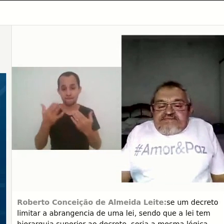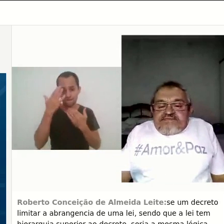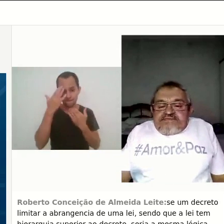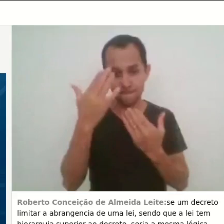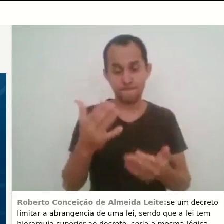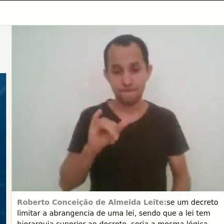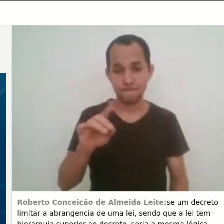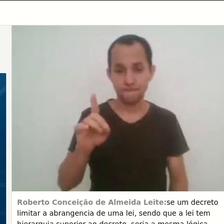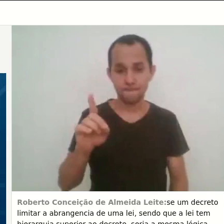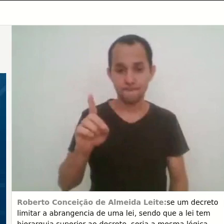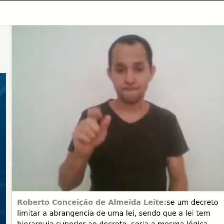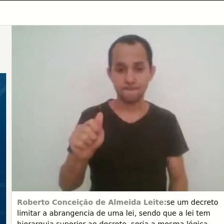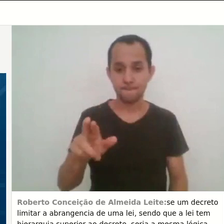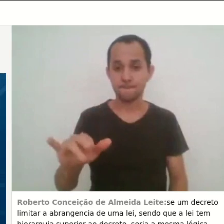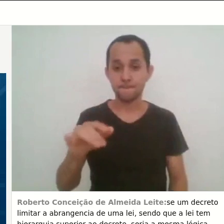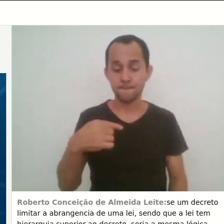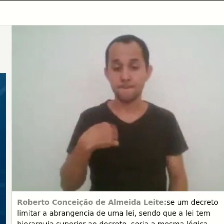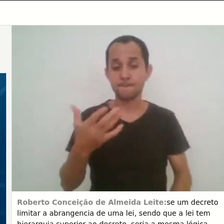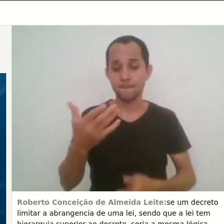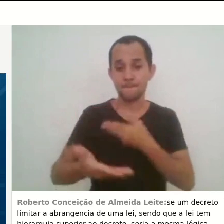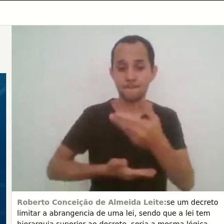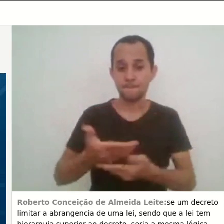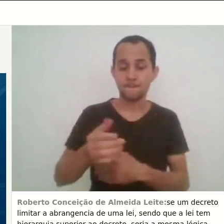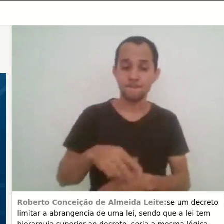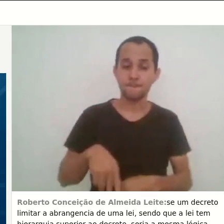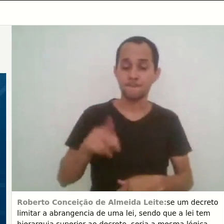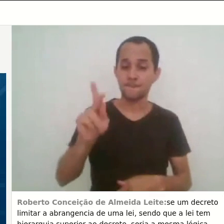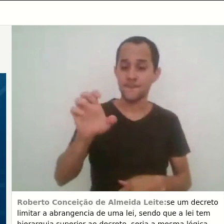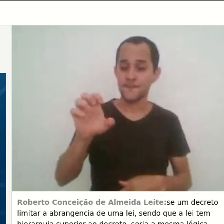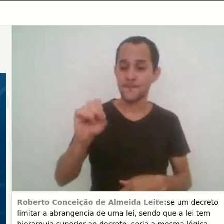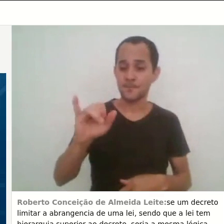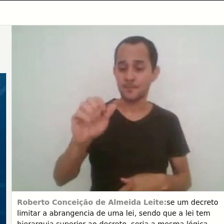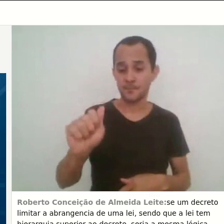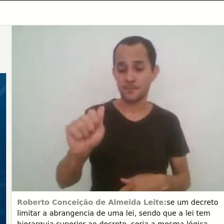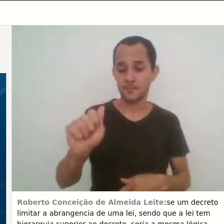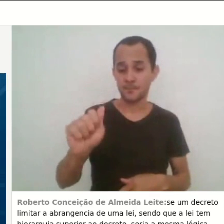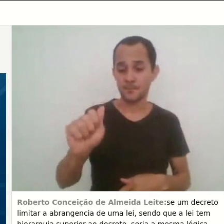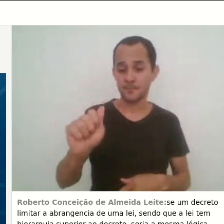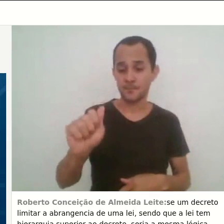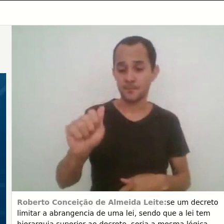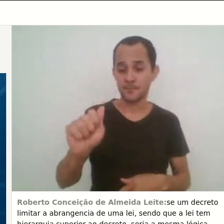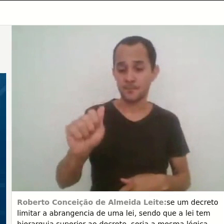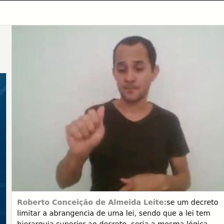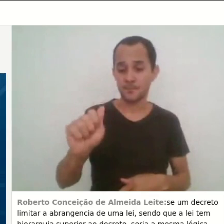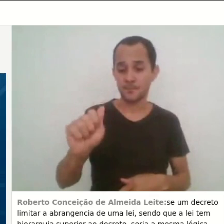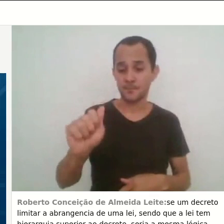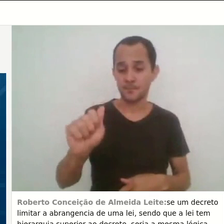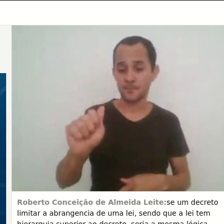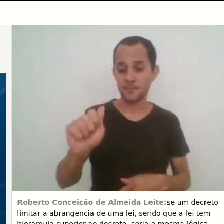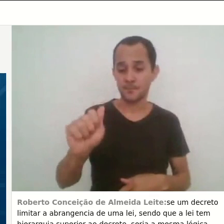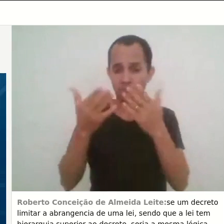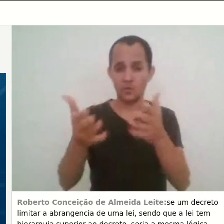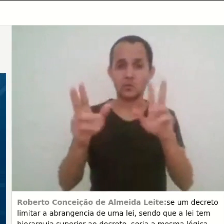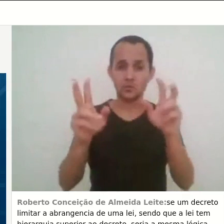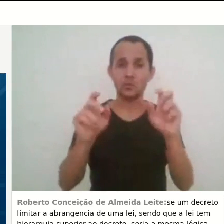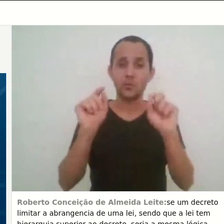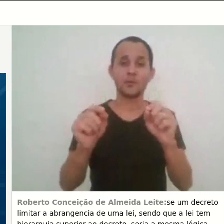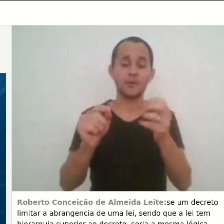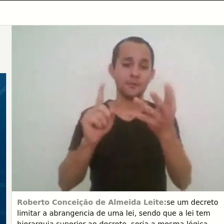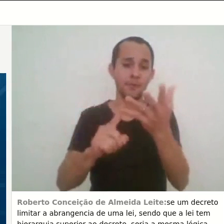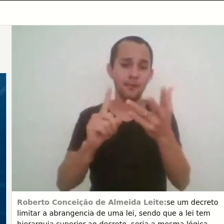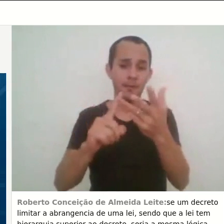sua fala. Eu gostaria de passar para a Késia, então, as suas considerações, Késia, sobre as questões que foram colocadas.